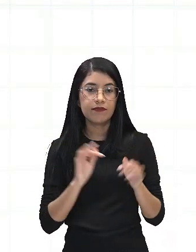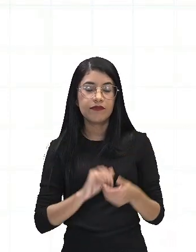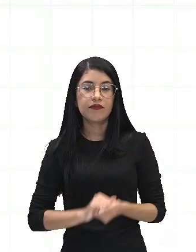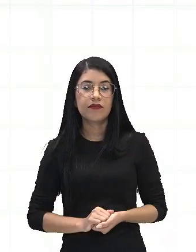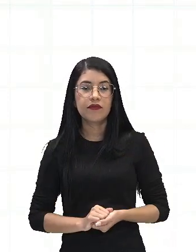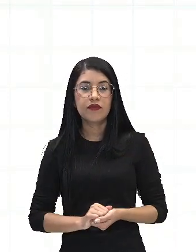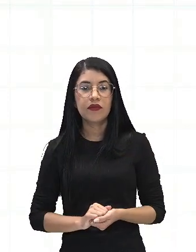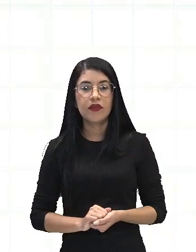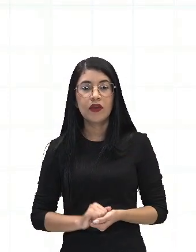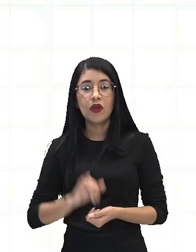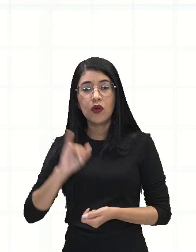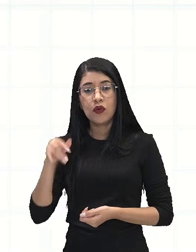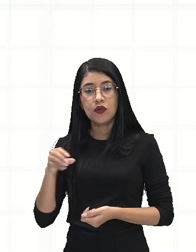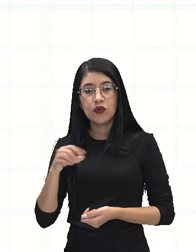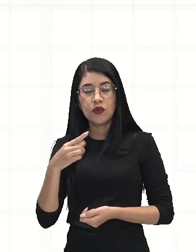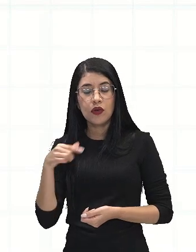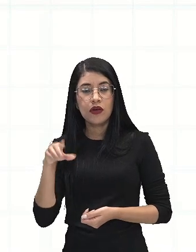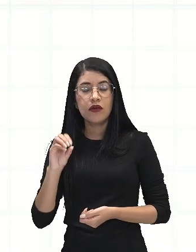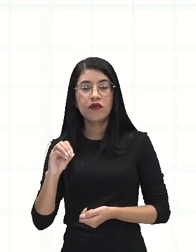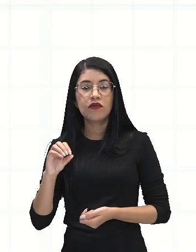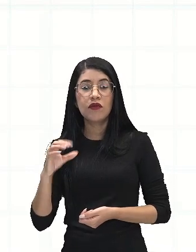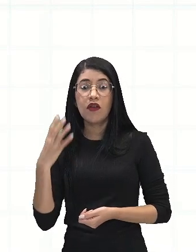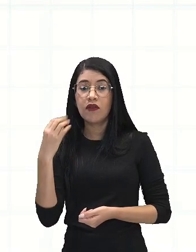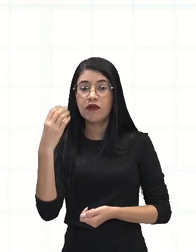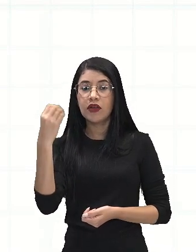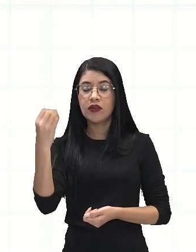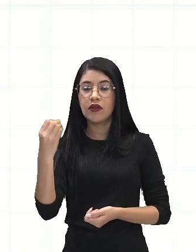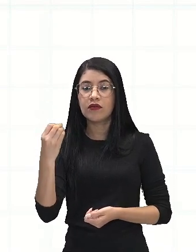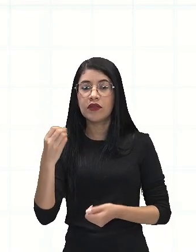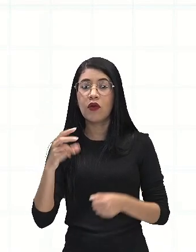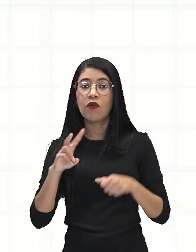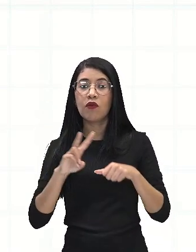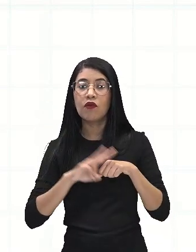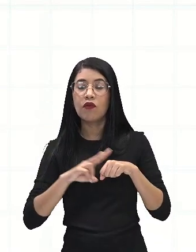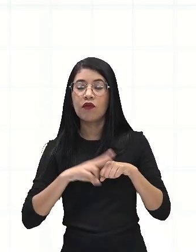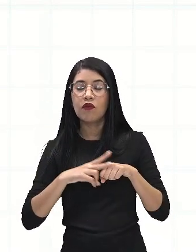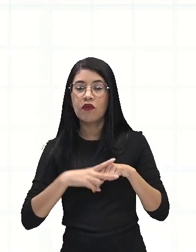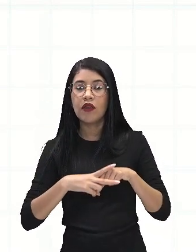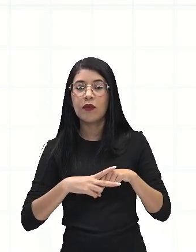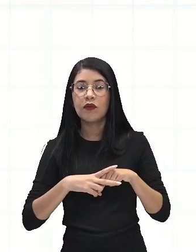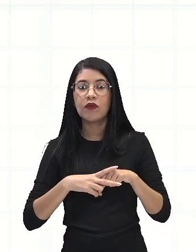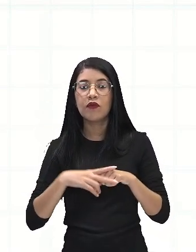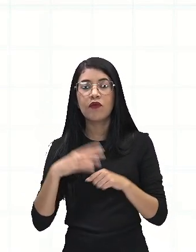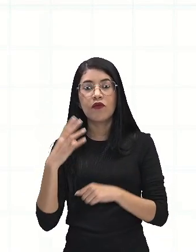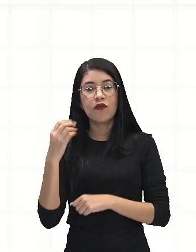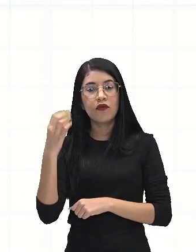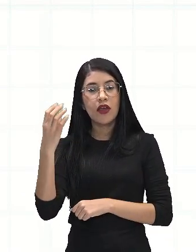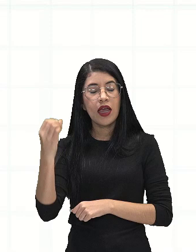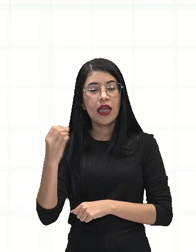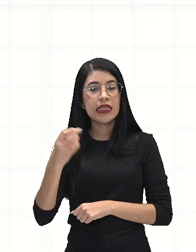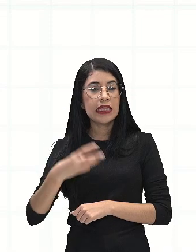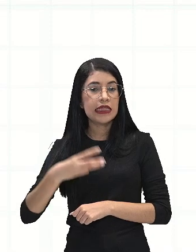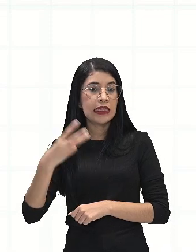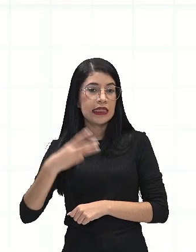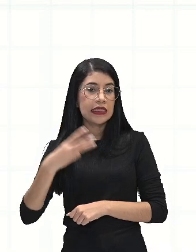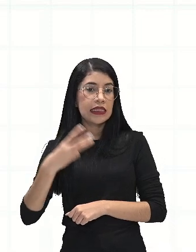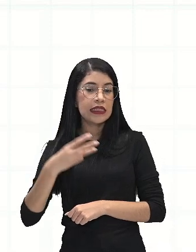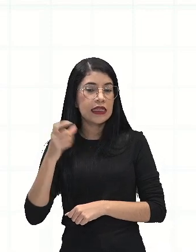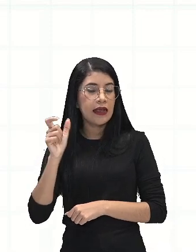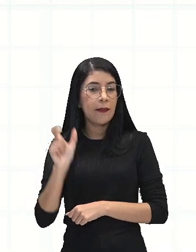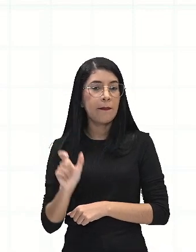João viajou. Percebam que o verbo viajar está flexionado na terceira